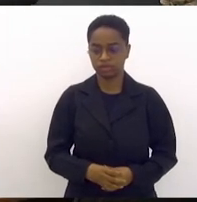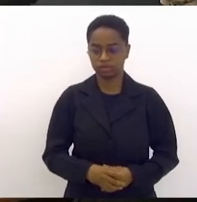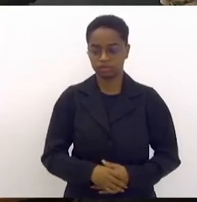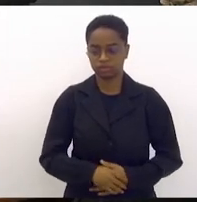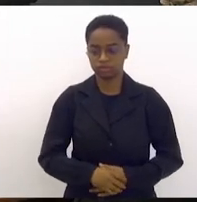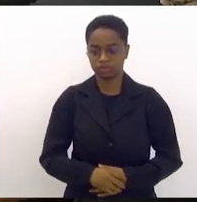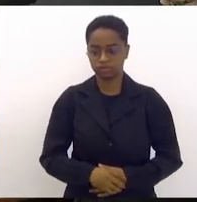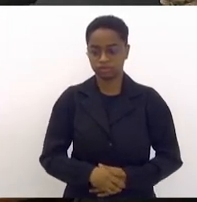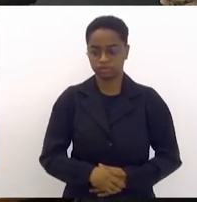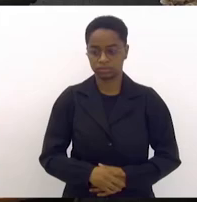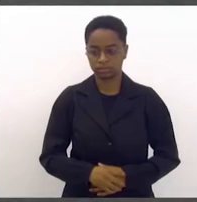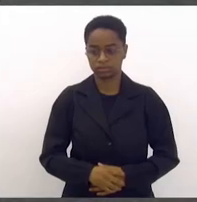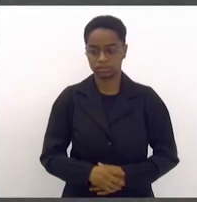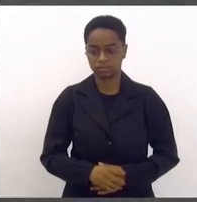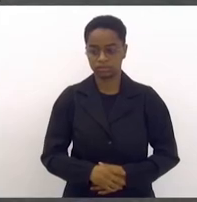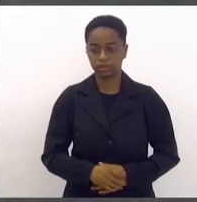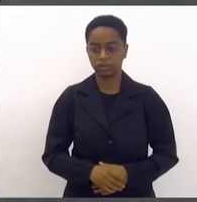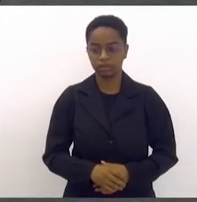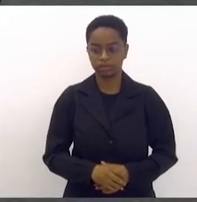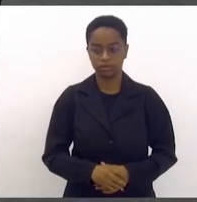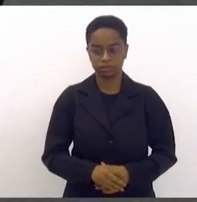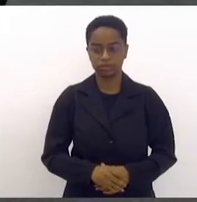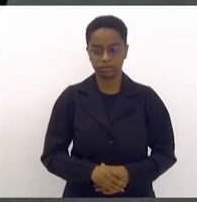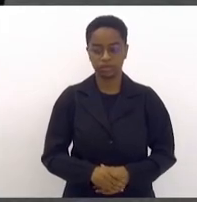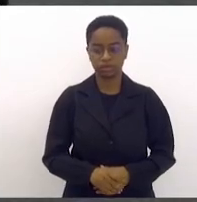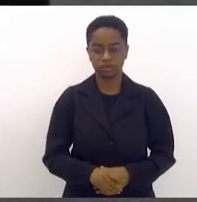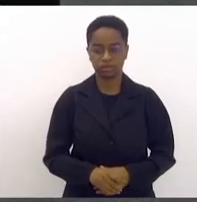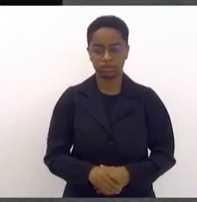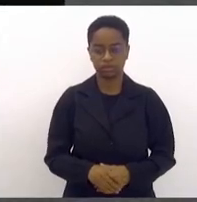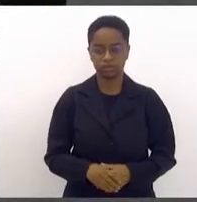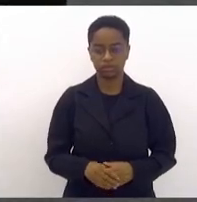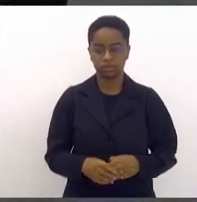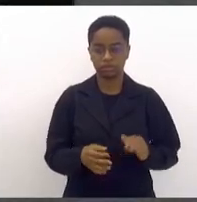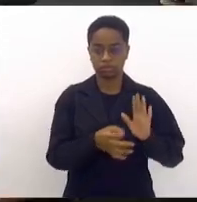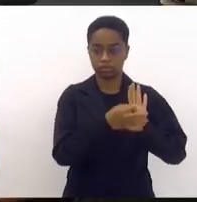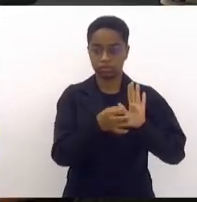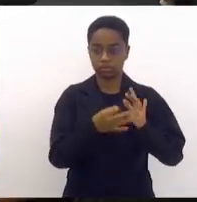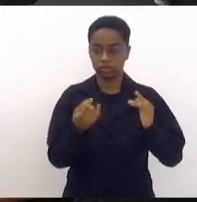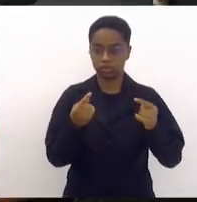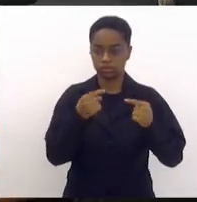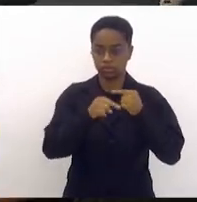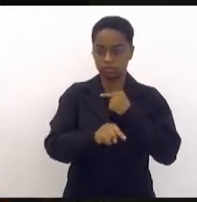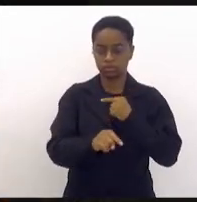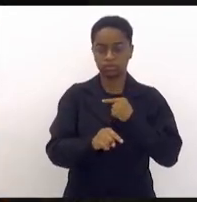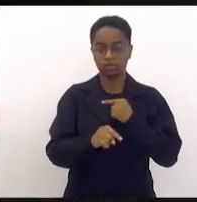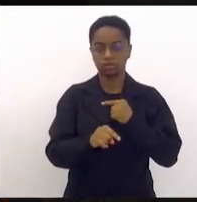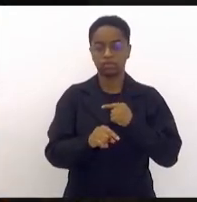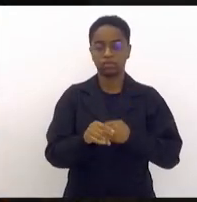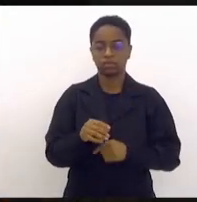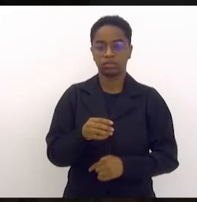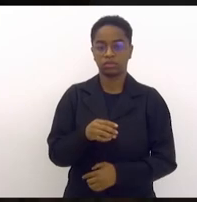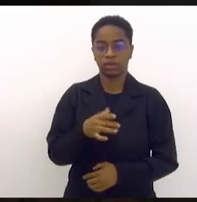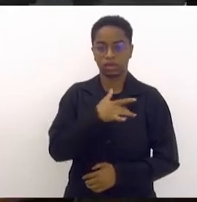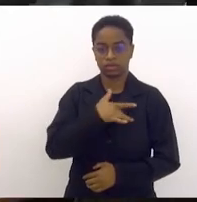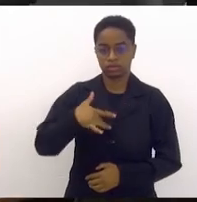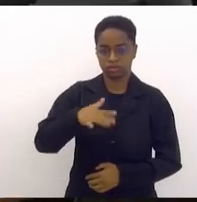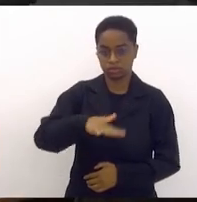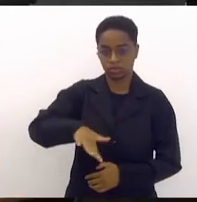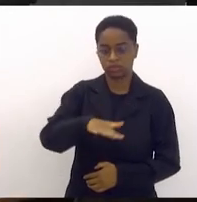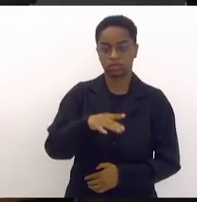Senhora Presidente, parecer contrário à emenda. Pela comissão de saúde, deputado Tandie Vieira,